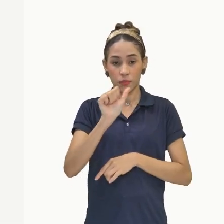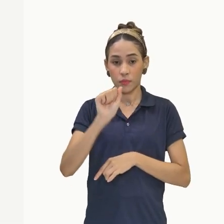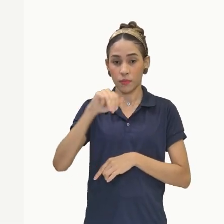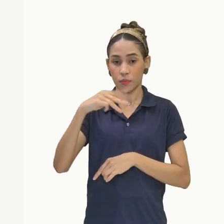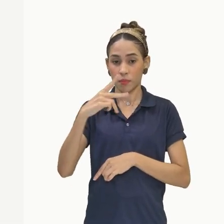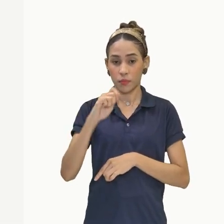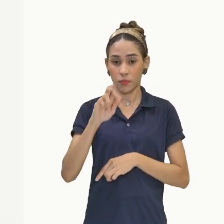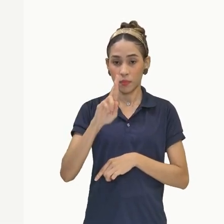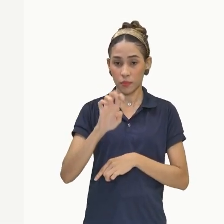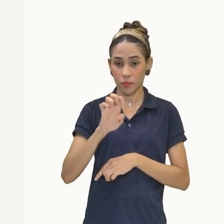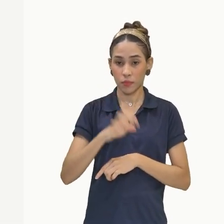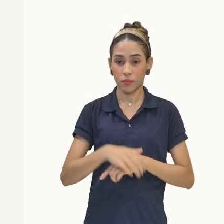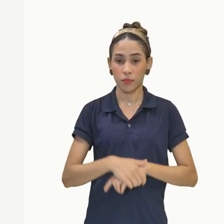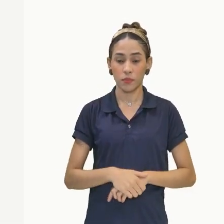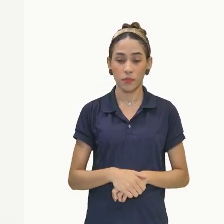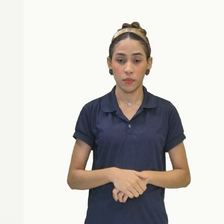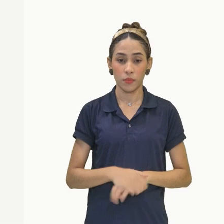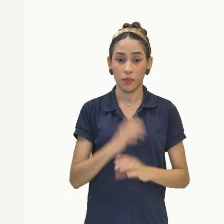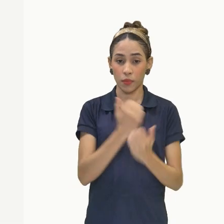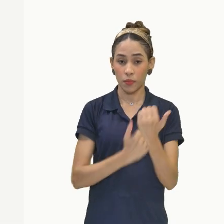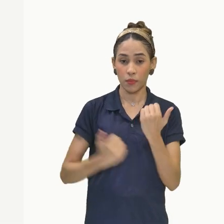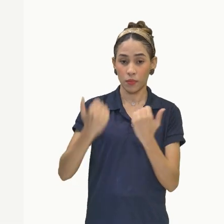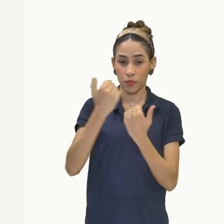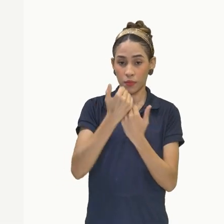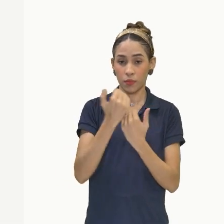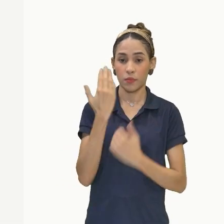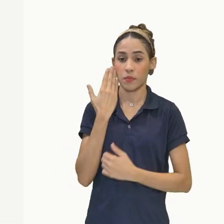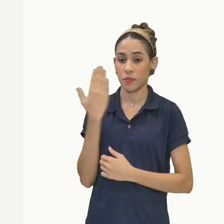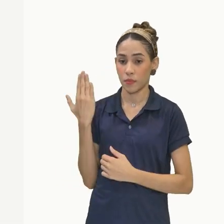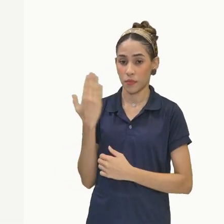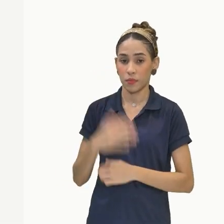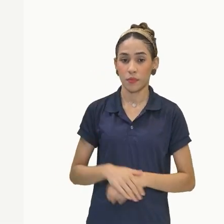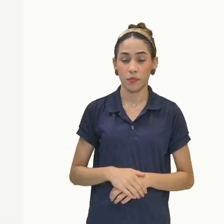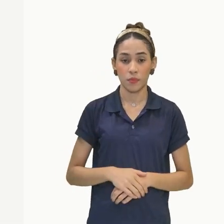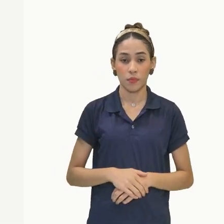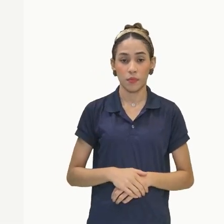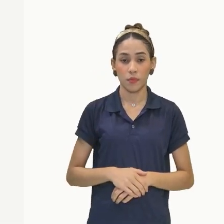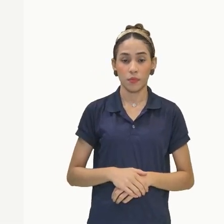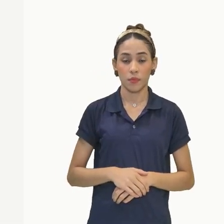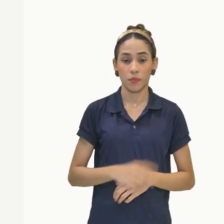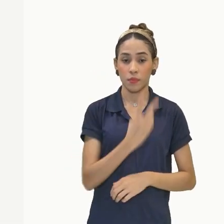amperes. Então a gente substitui aqui, ó, U é 200,